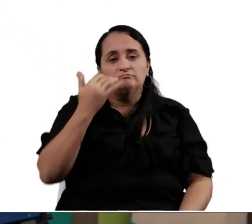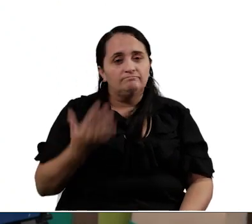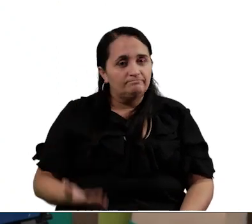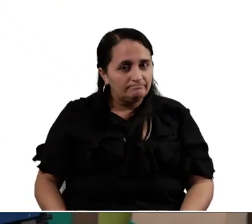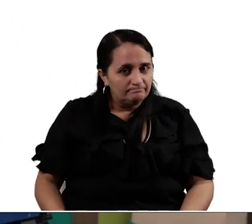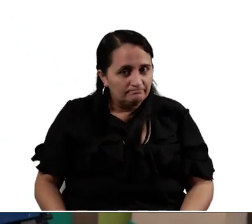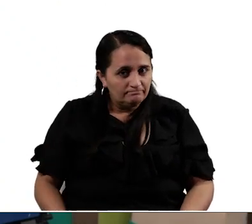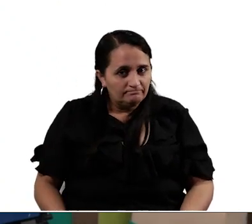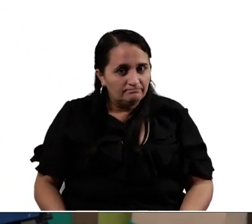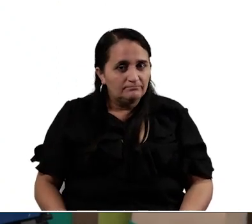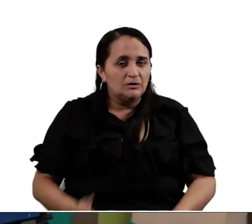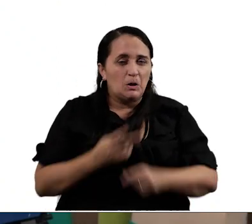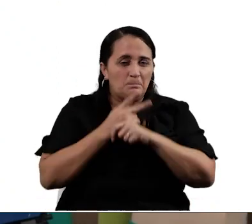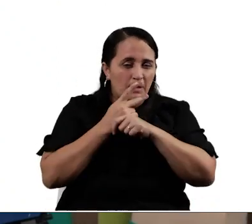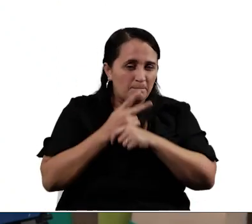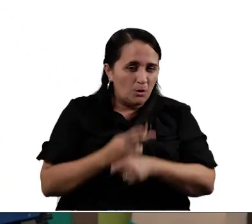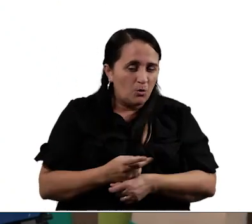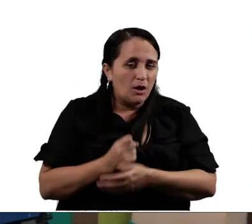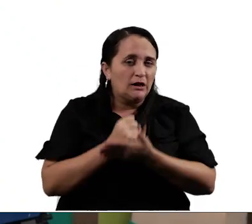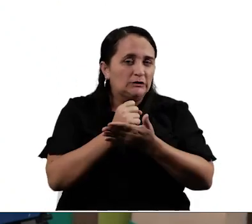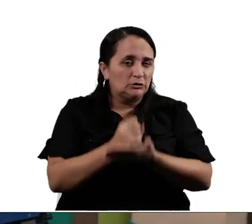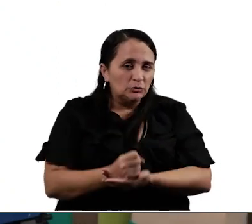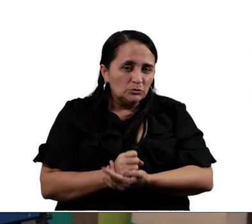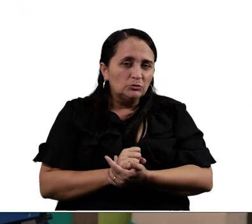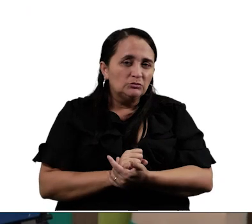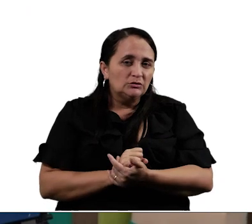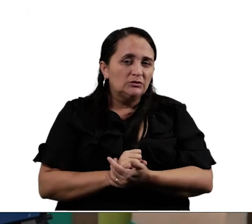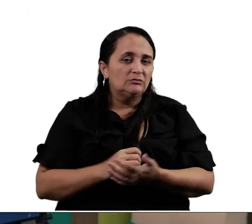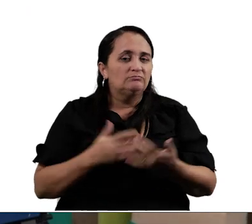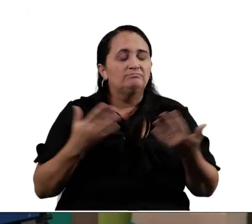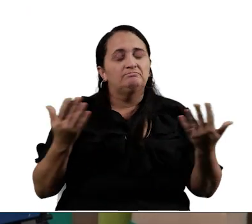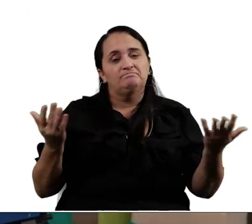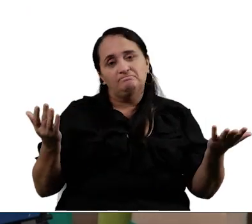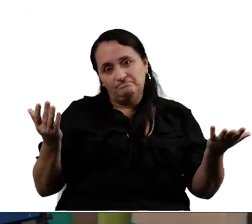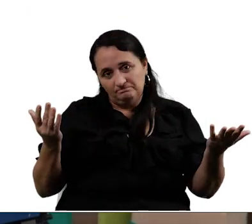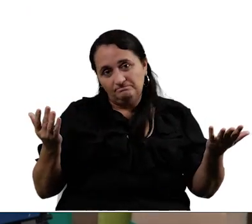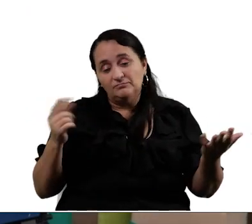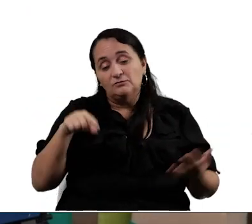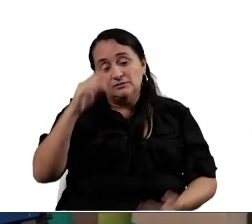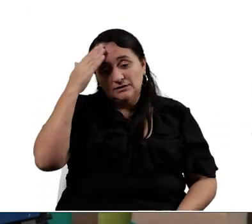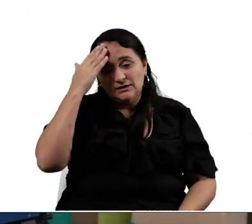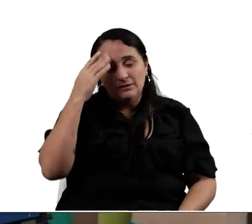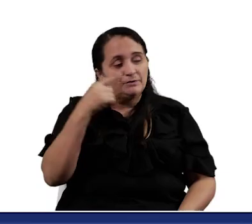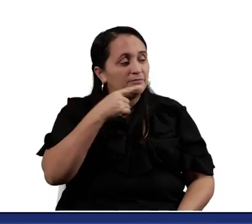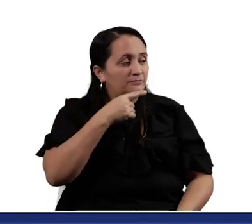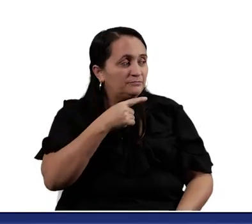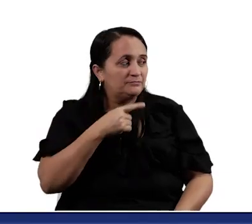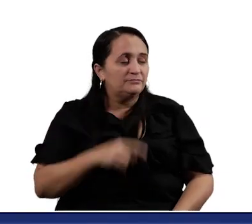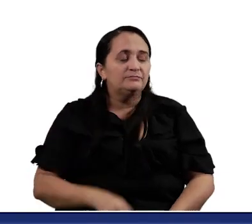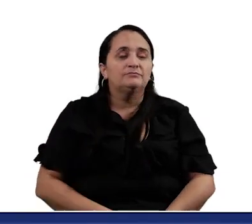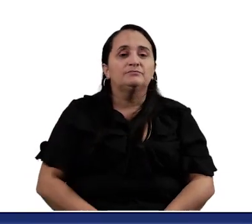Ele voou para procurar ajuda? Foi passear com os amigos? Não é isso, né, gente? Que a história conta. Vamos lá ver se vocês acertaram.